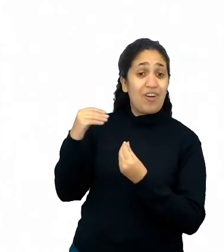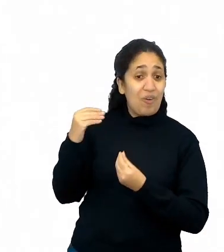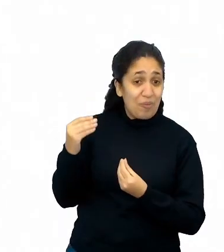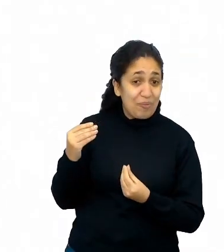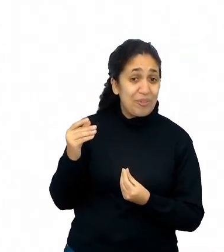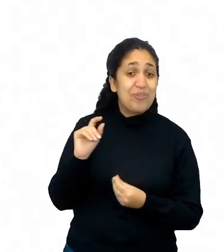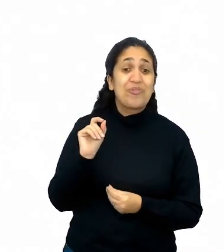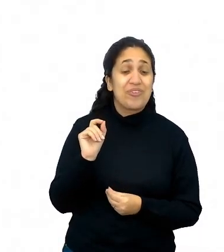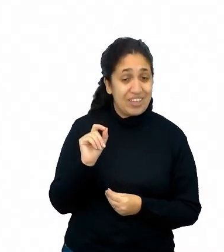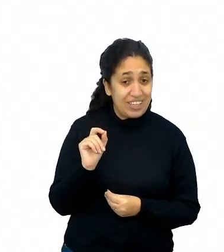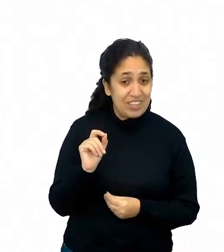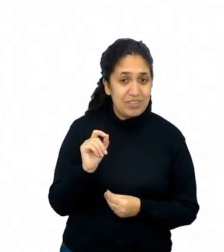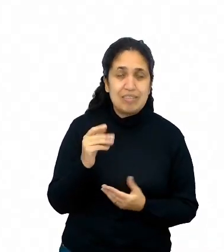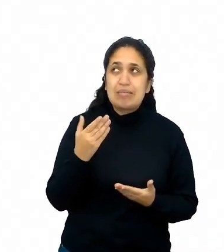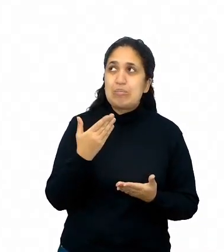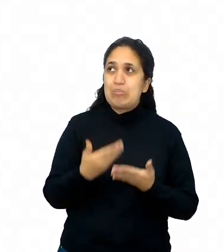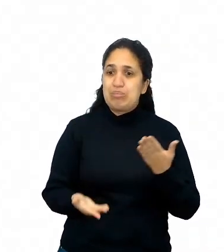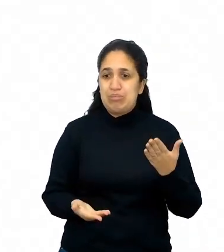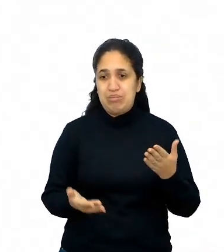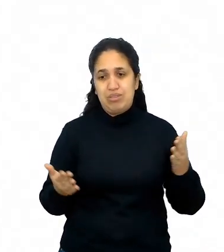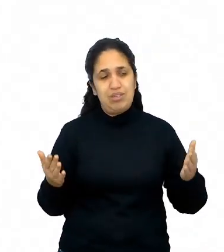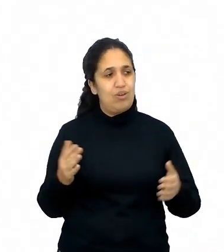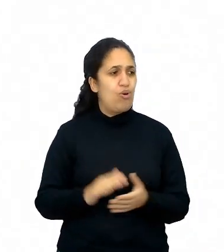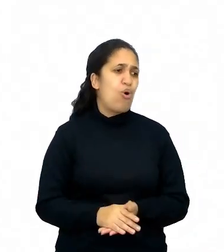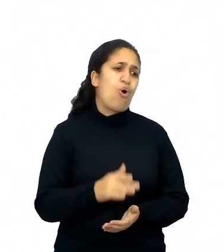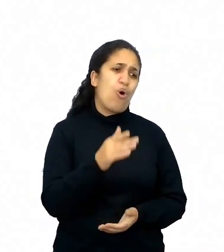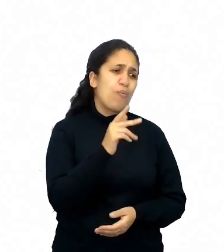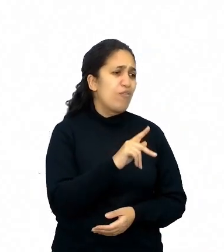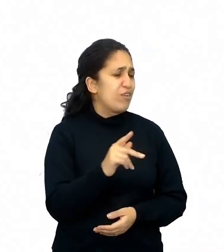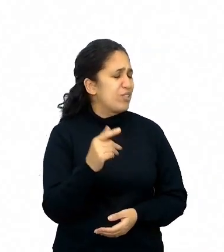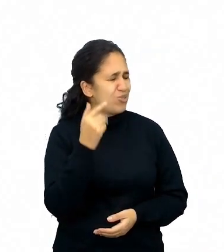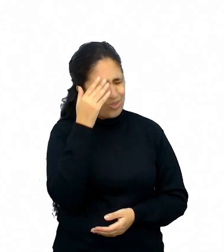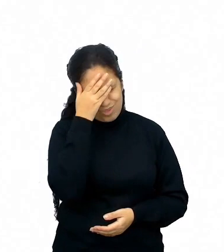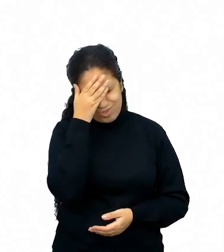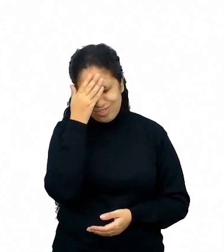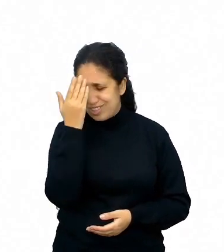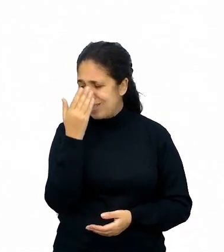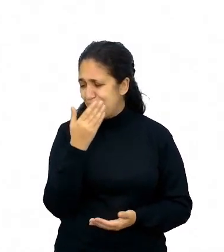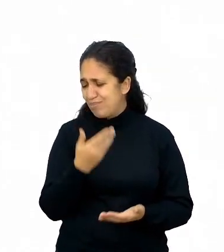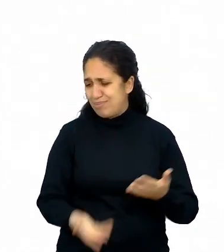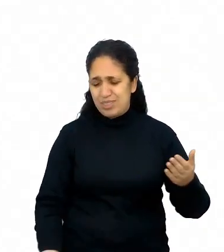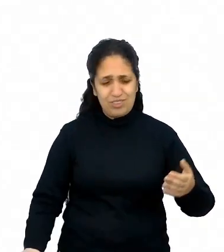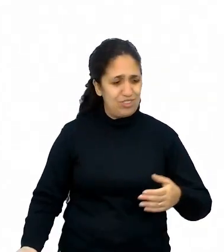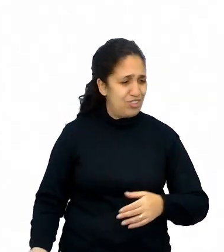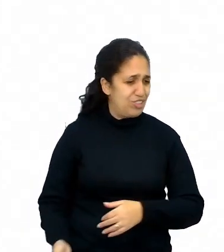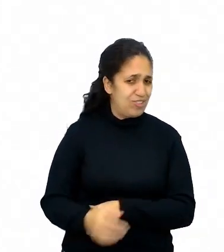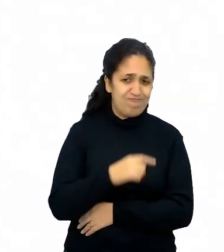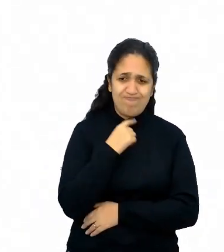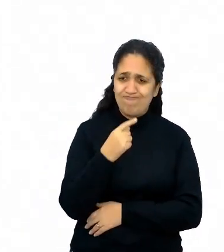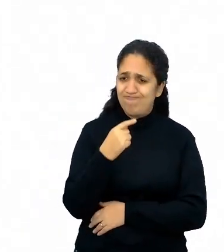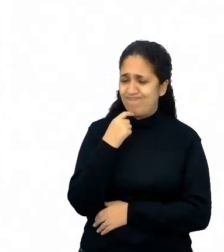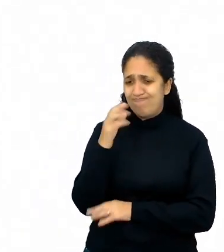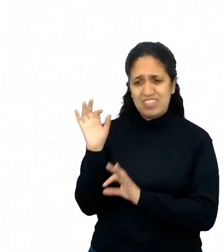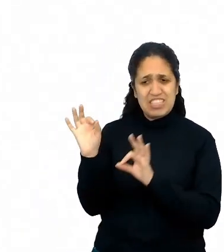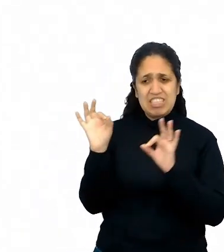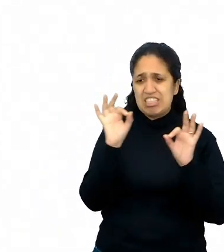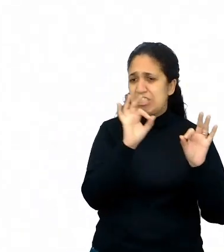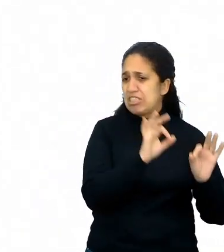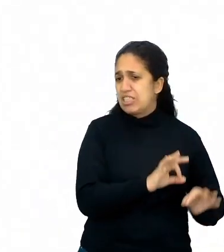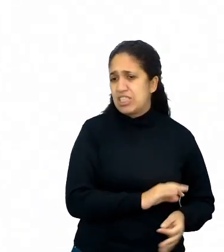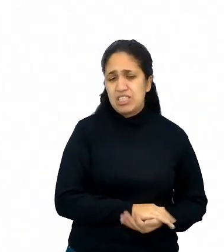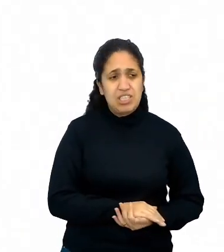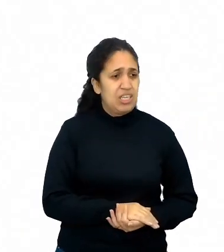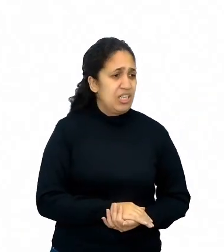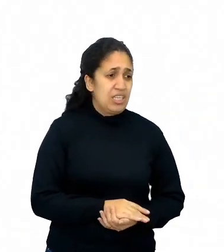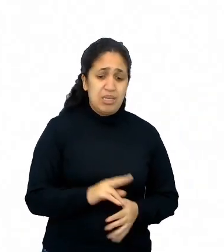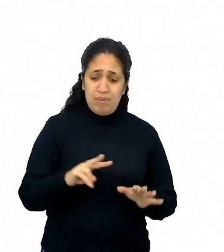gente faz se a gente perdeu? Sirlene, perdi, não consegui assistir, eu perdi da